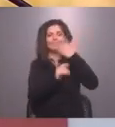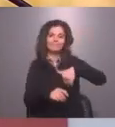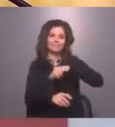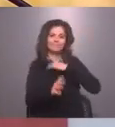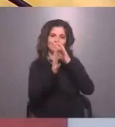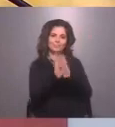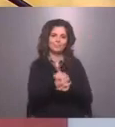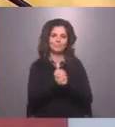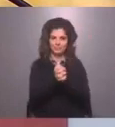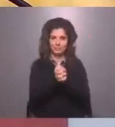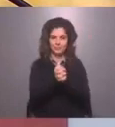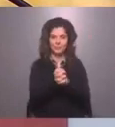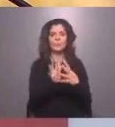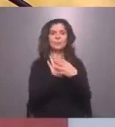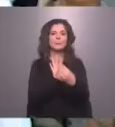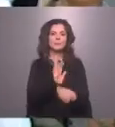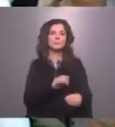oremos.